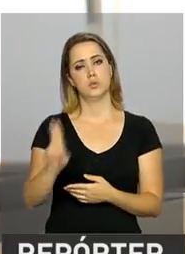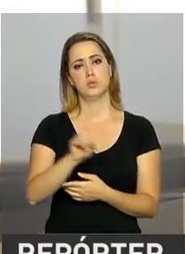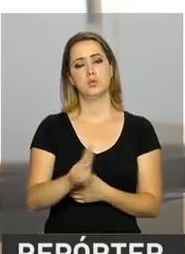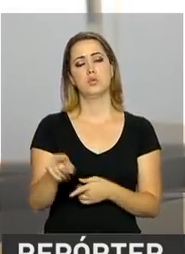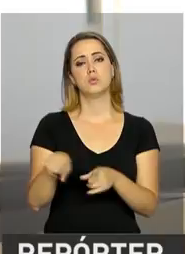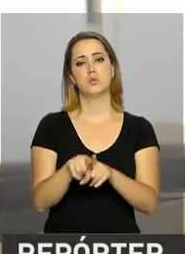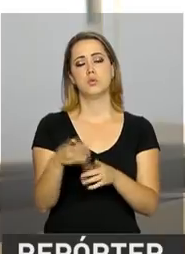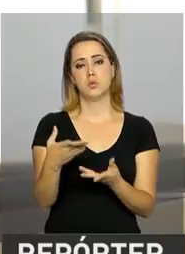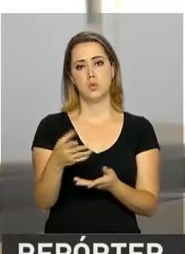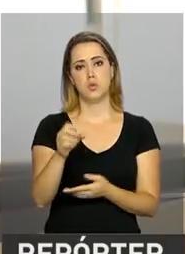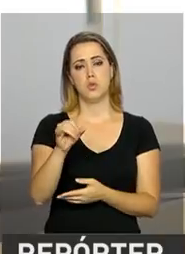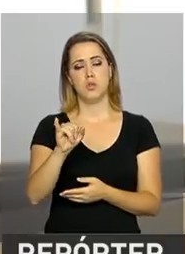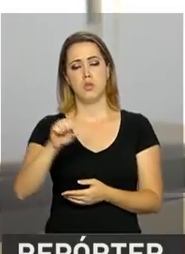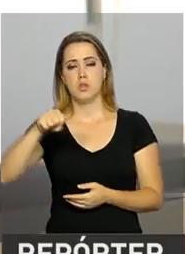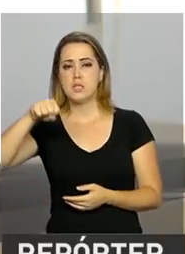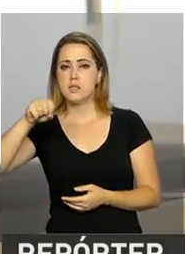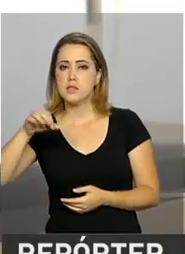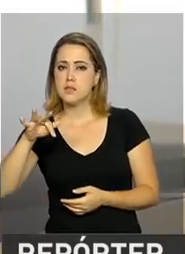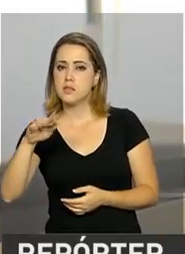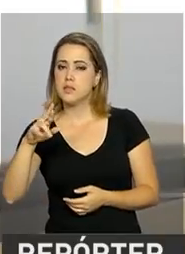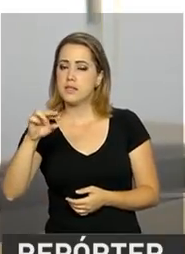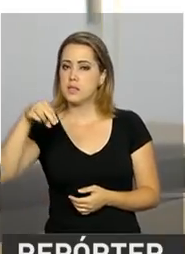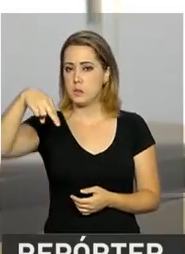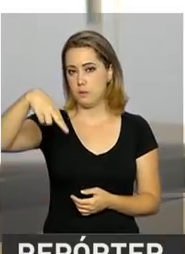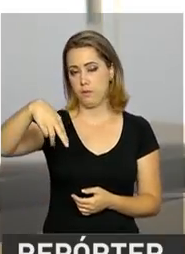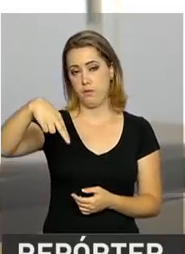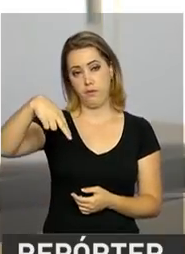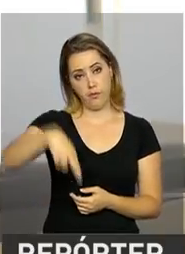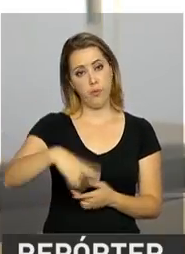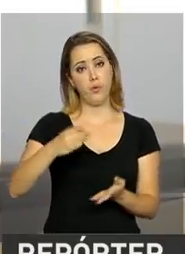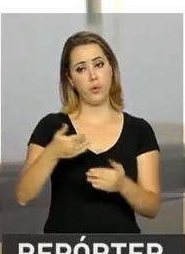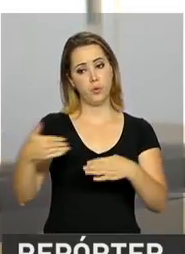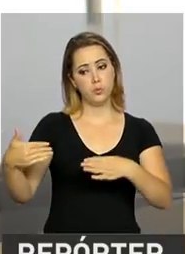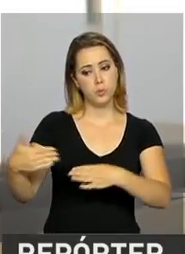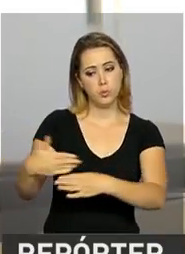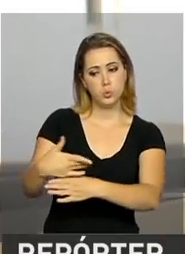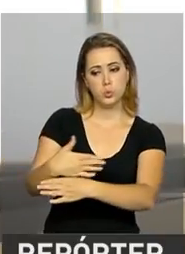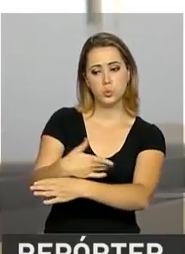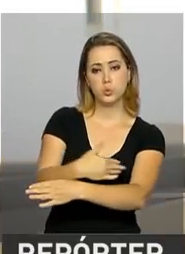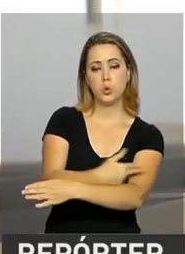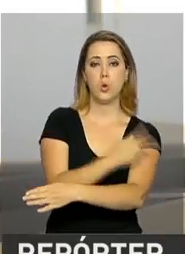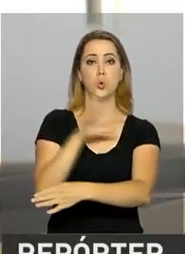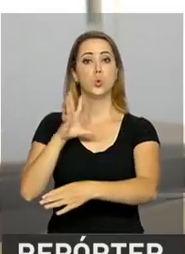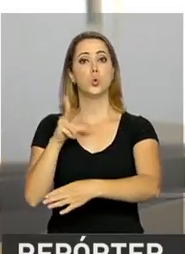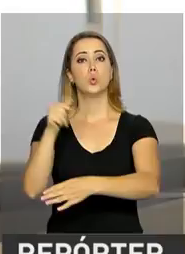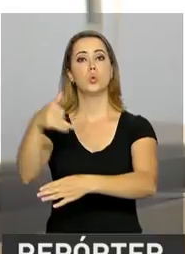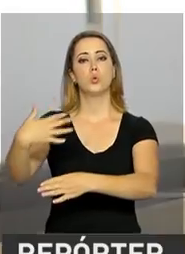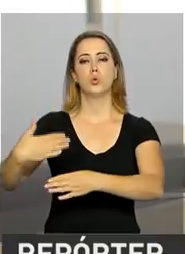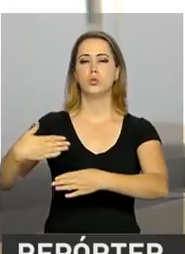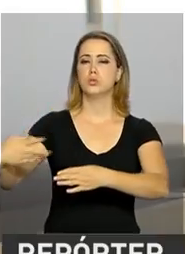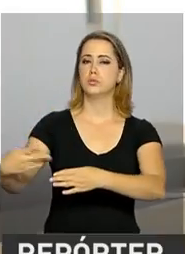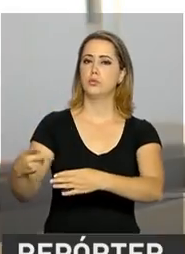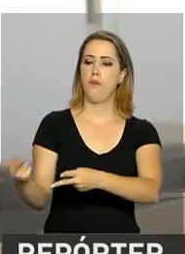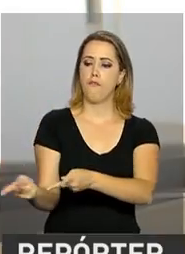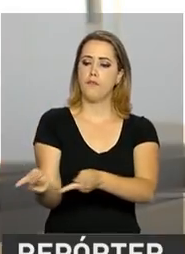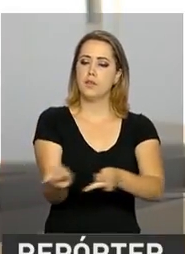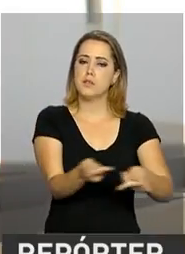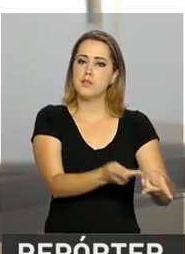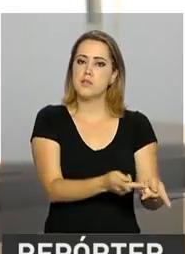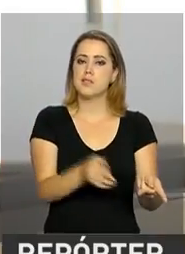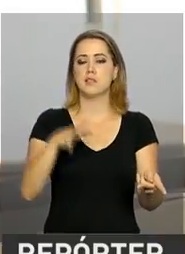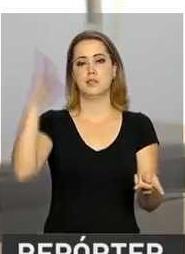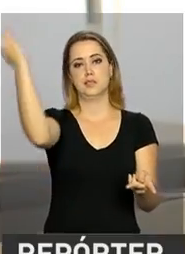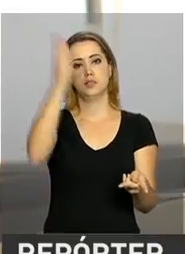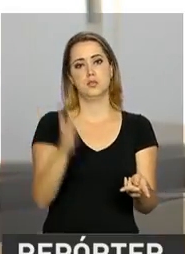utilizados pelo sisfron sistema de radares que monitora os mais de 15.000 km de fronteiras terrestres do Brasil com